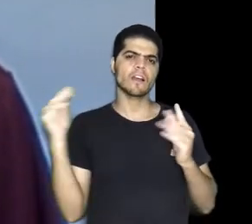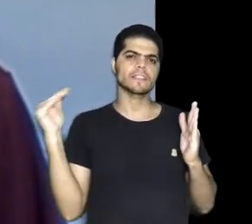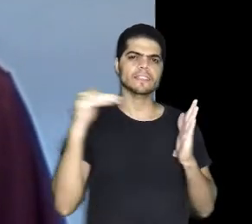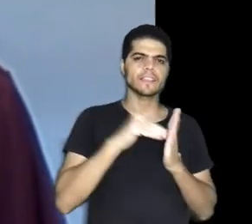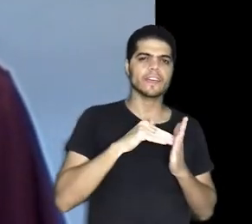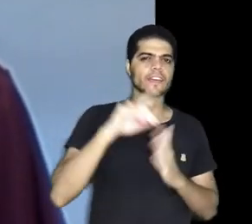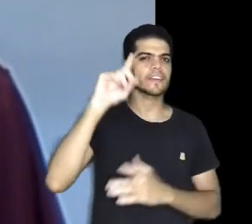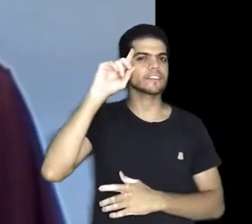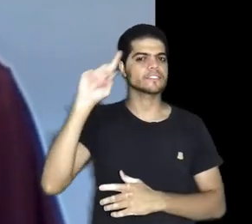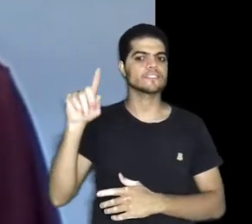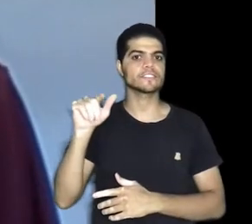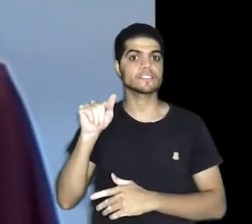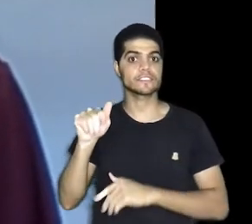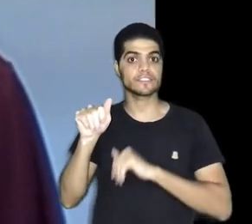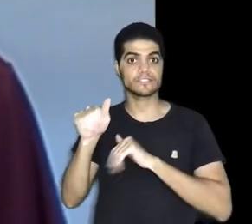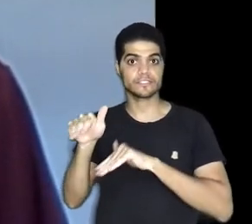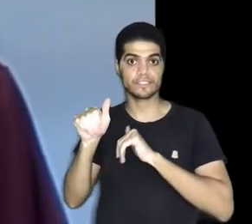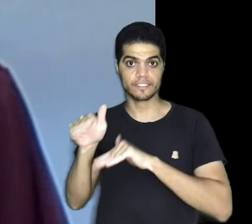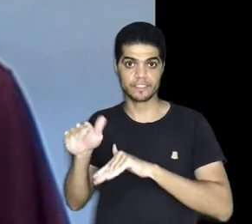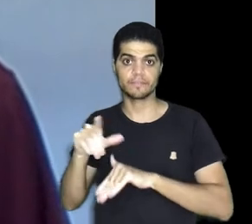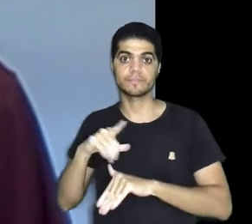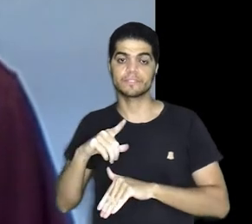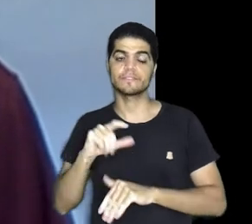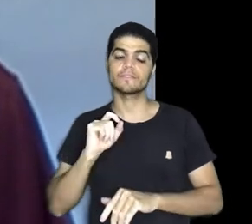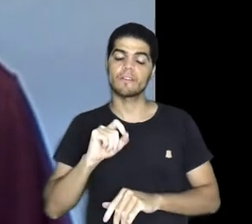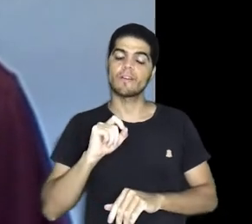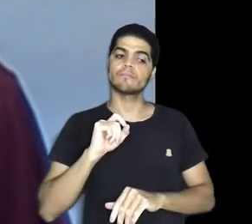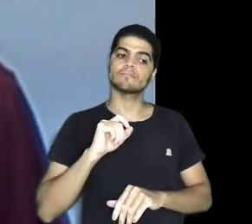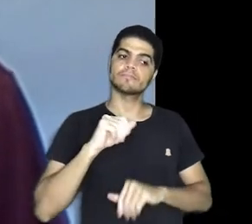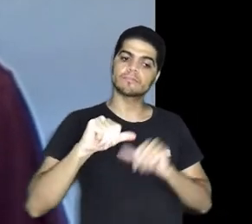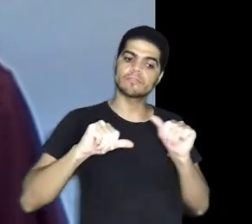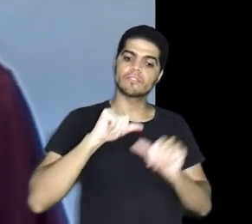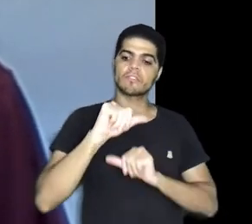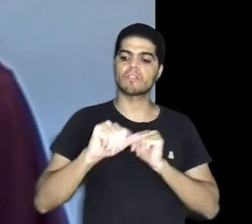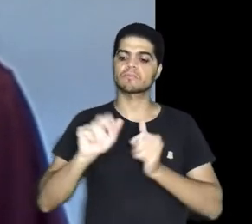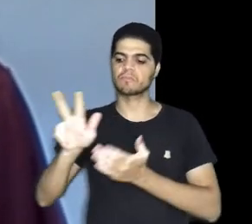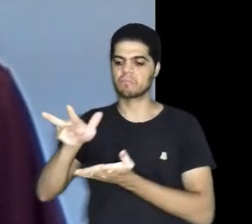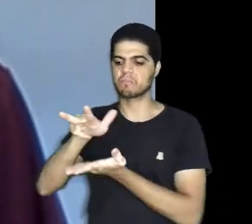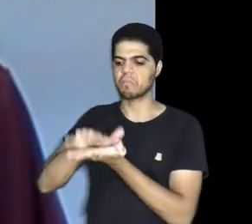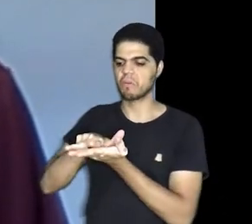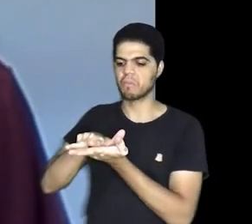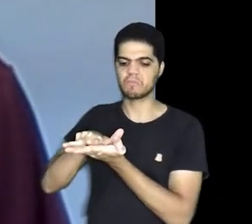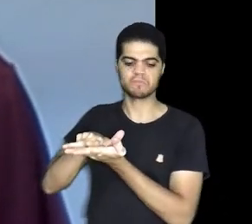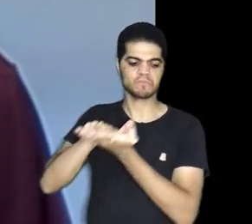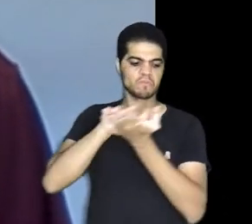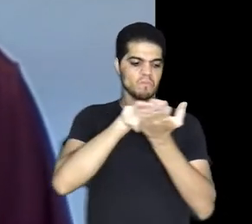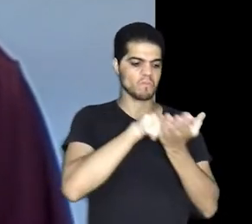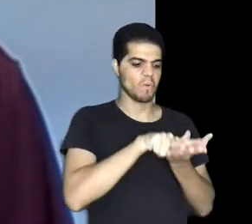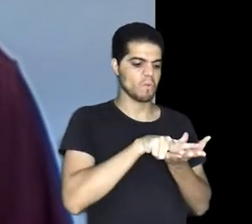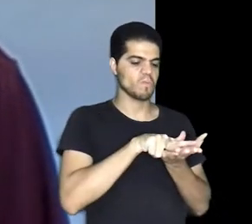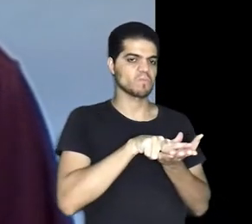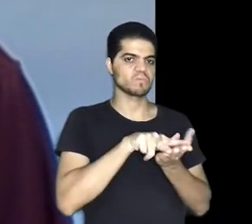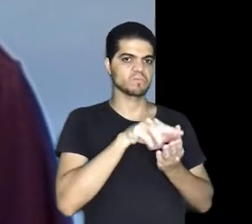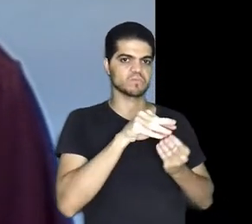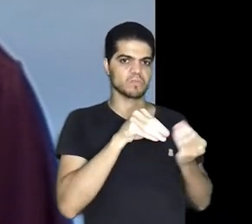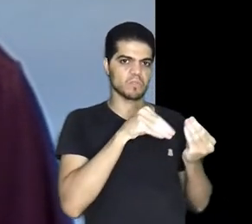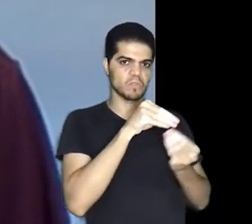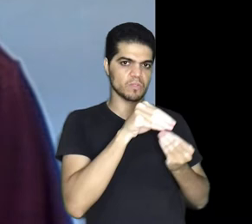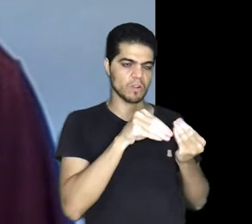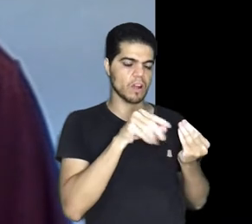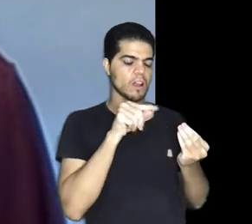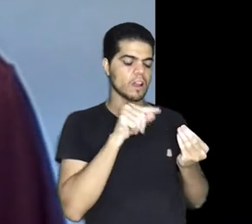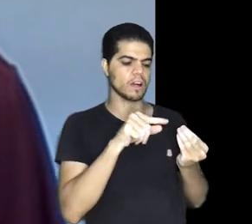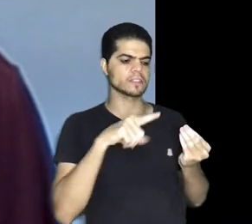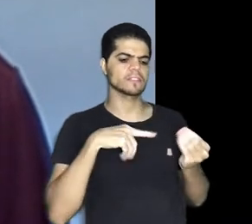setembro, tendo como ponto alto a repatriação dos restos mortais de Dom Pedro I. Entre uma data e